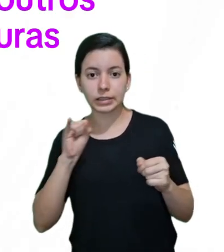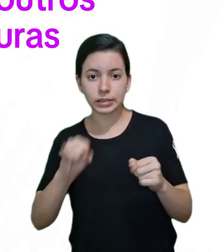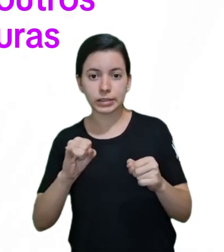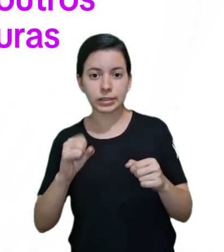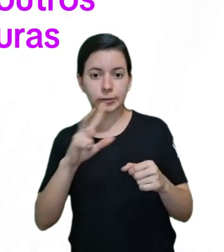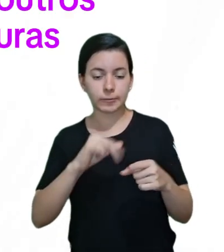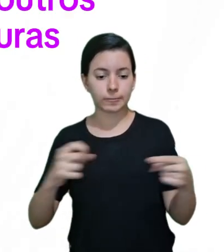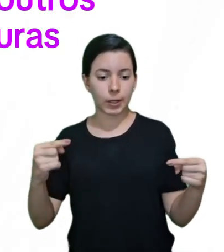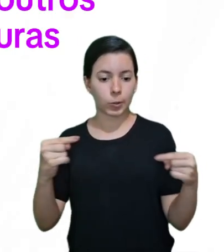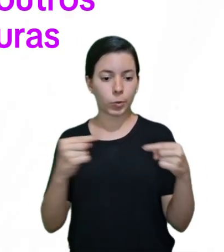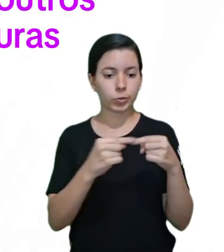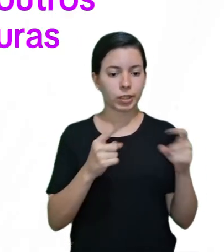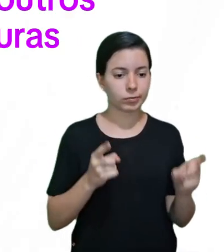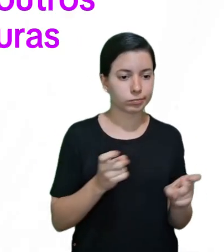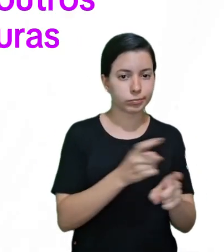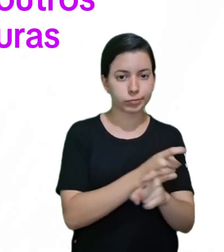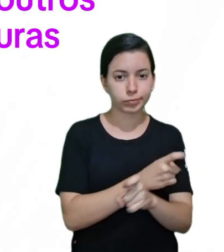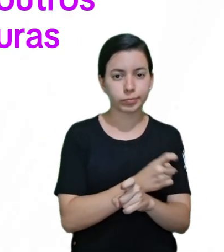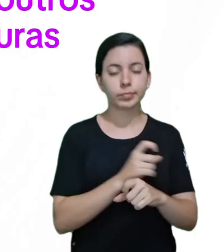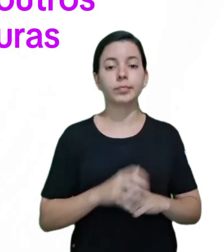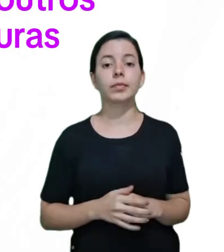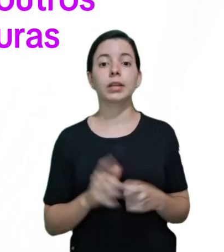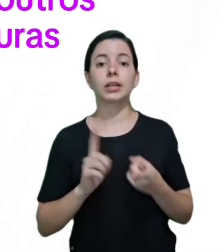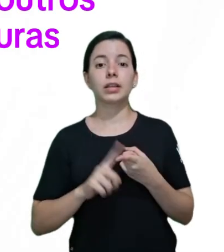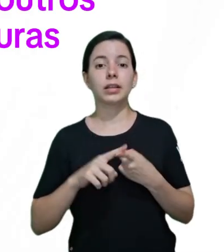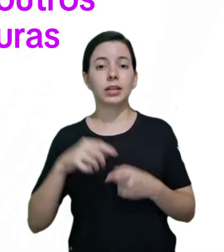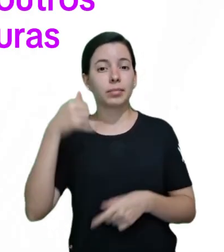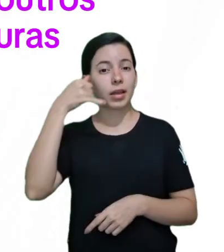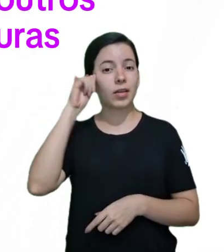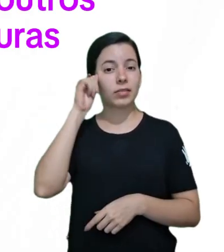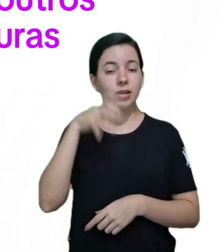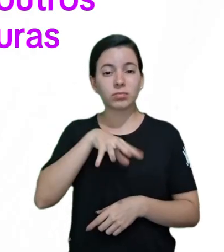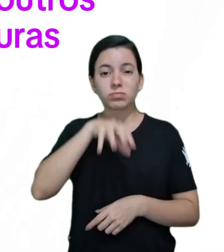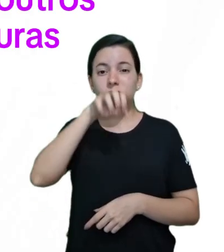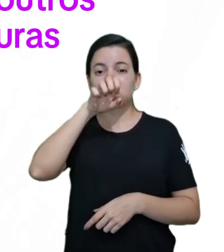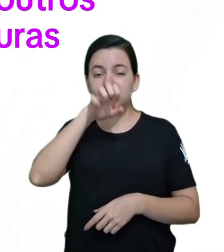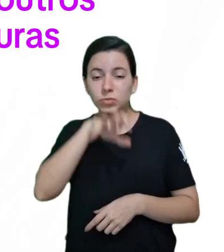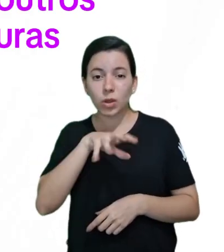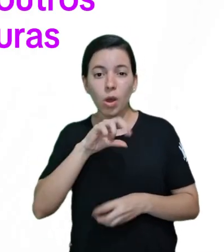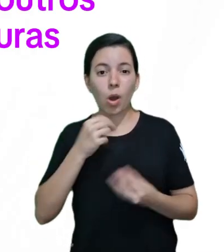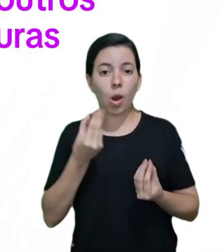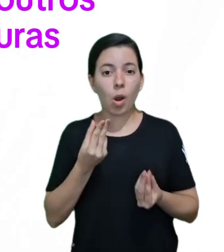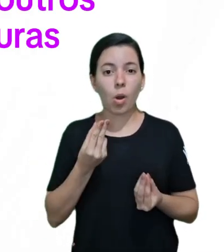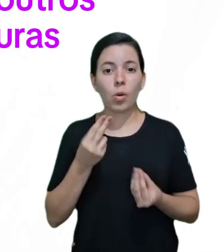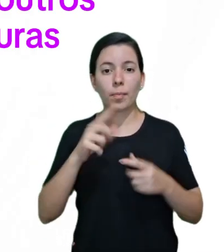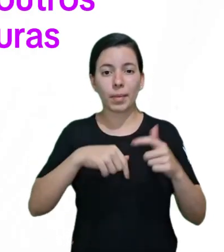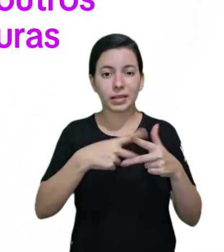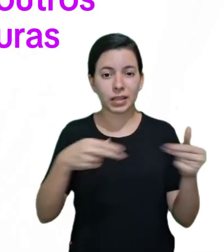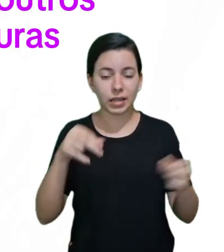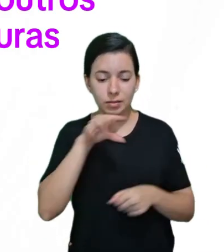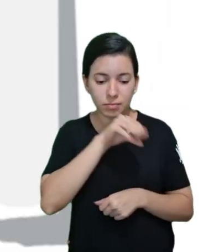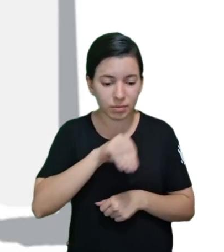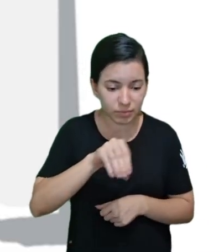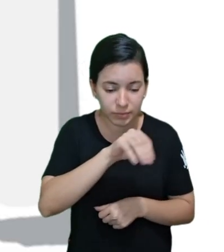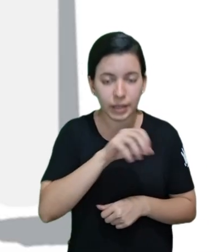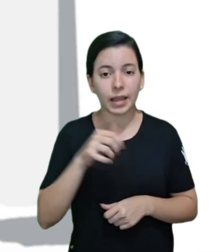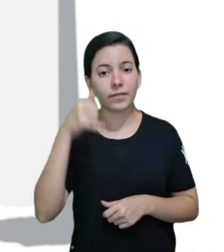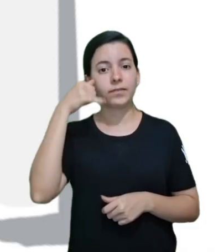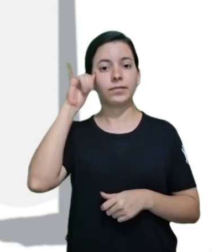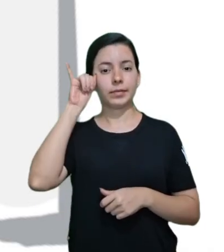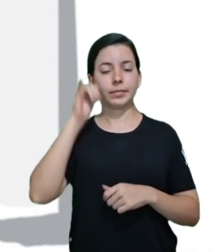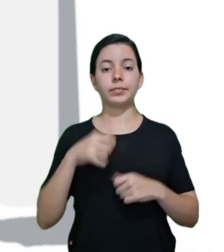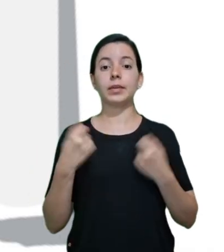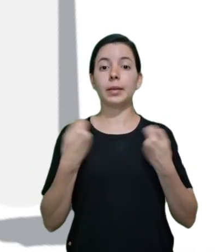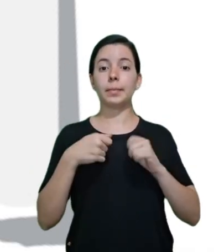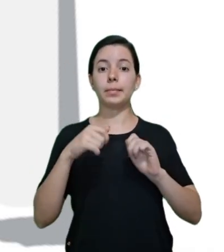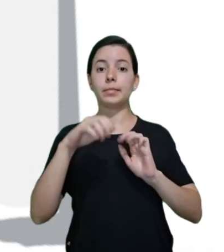que entram em contato com culturas ou meios de cultura, e evitar respirar sobre culturas ou instrumentos esterilizados. Existem algumas